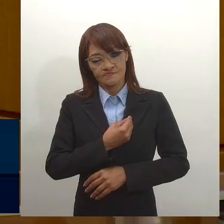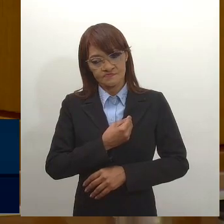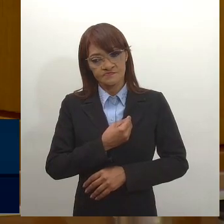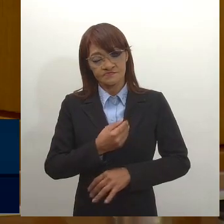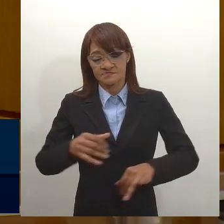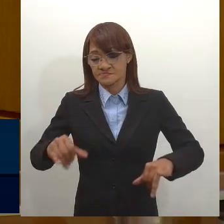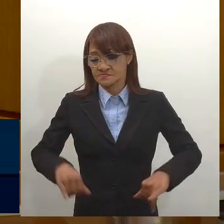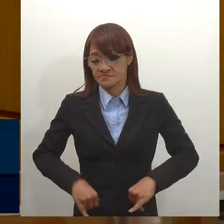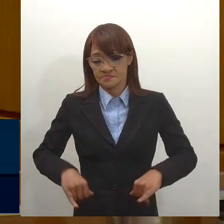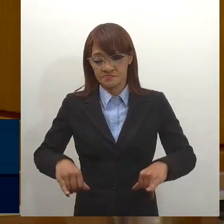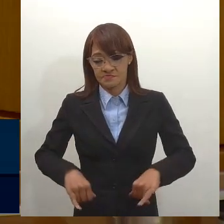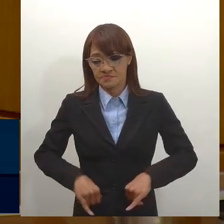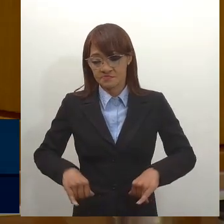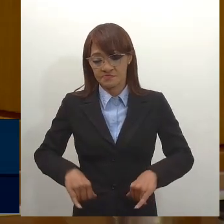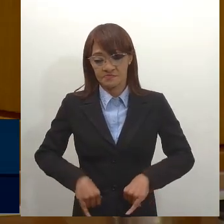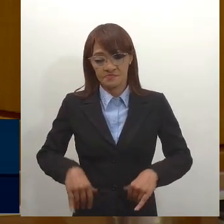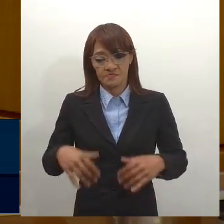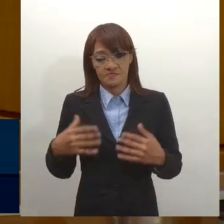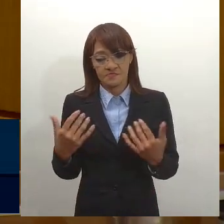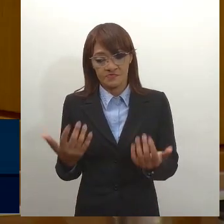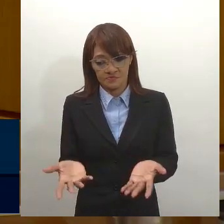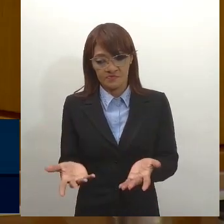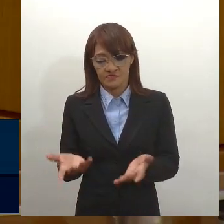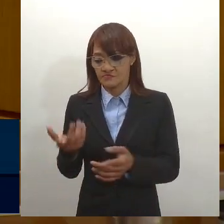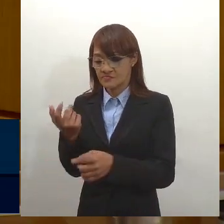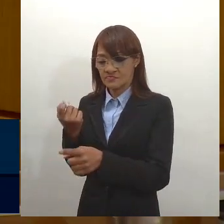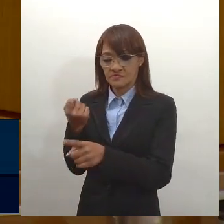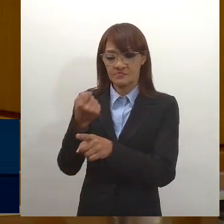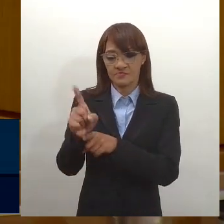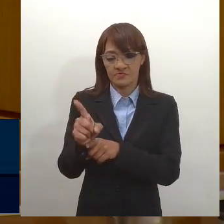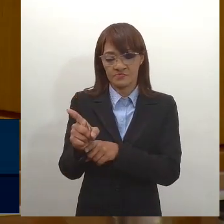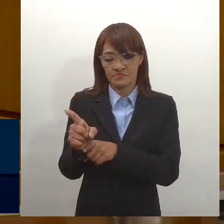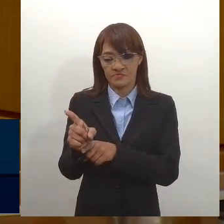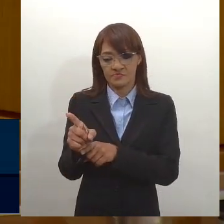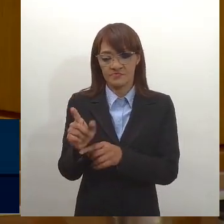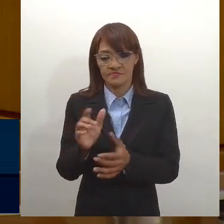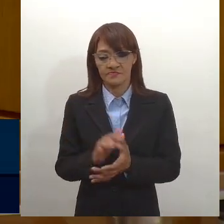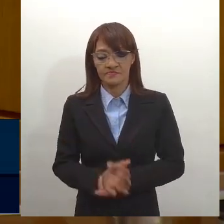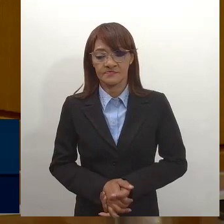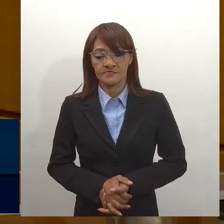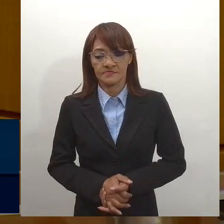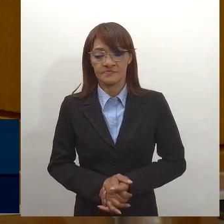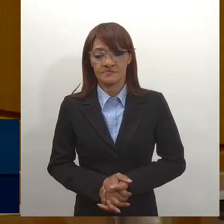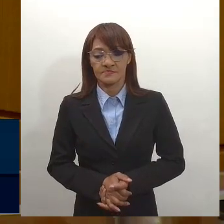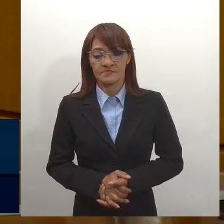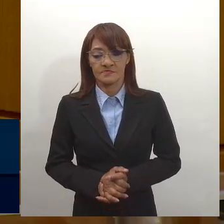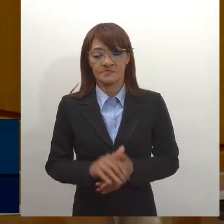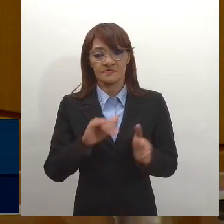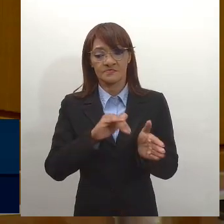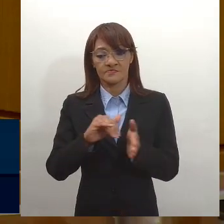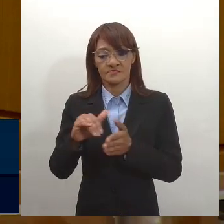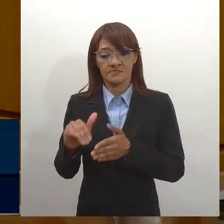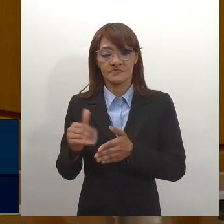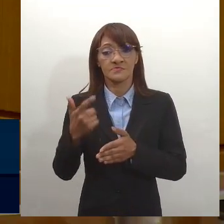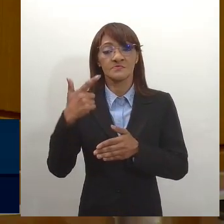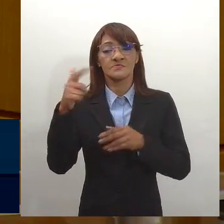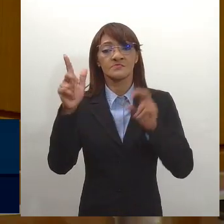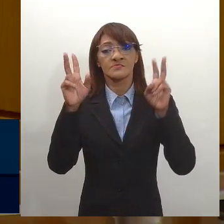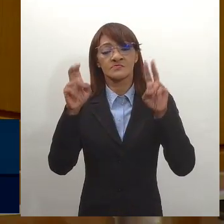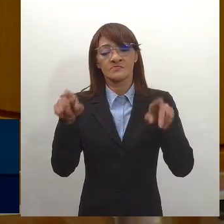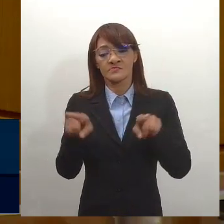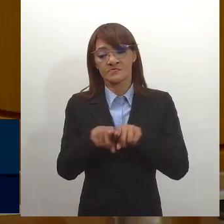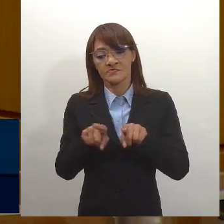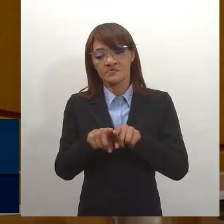de expulsão desses territórios. A outra questão que eu vou trazer aqui é sobre o aumento